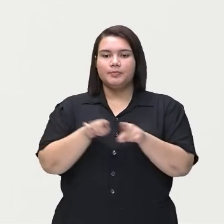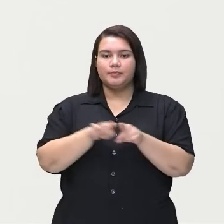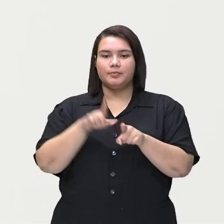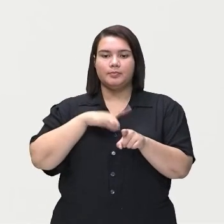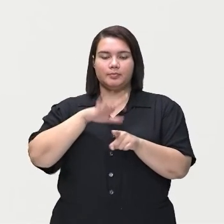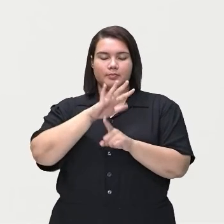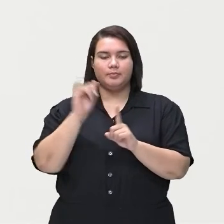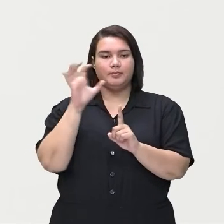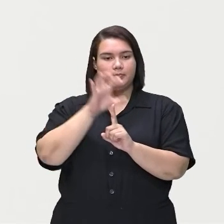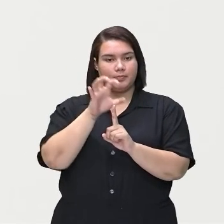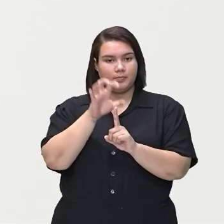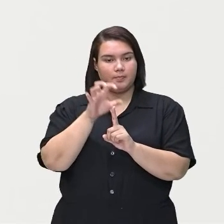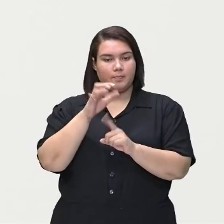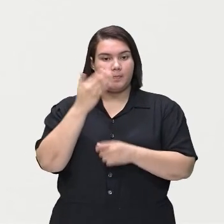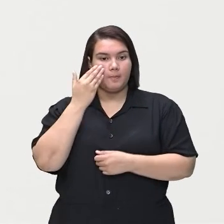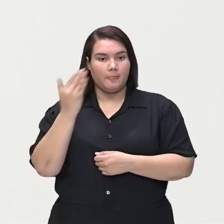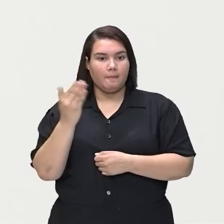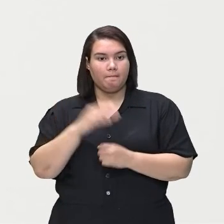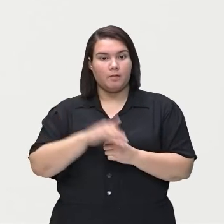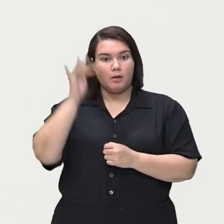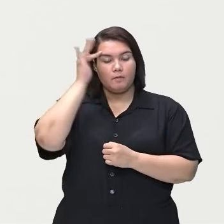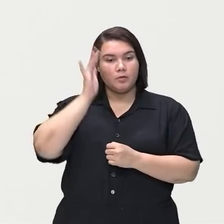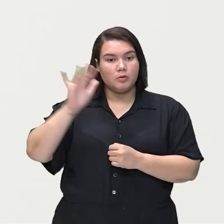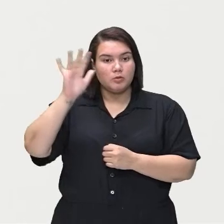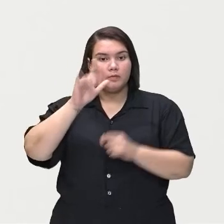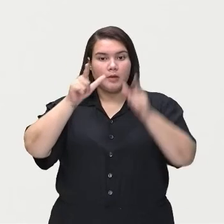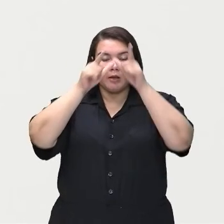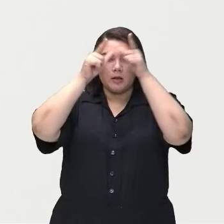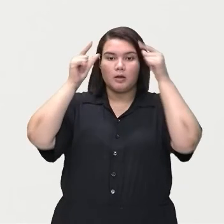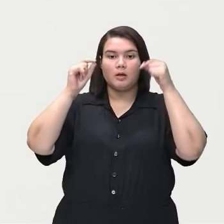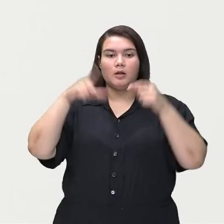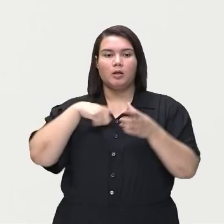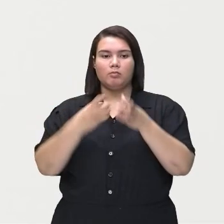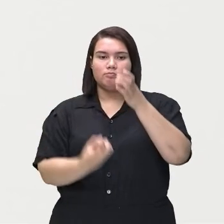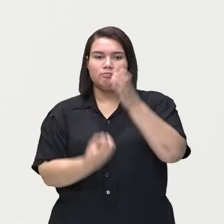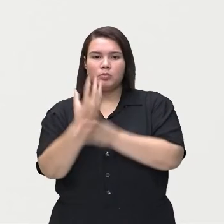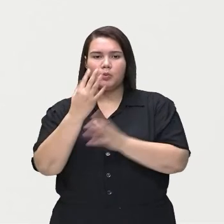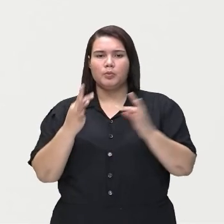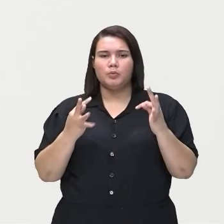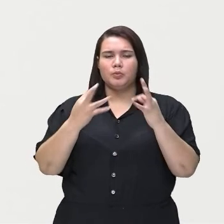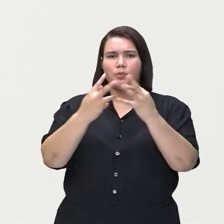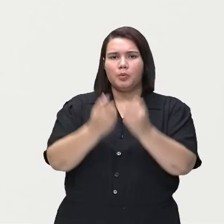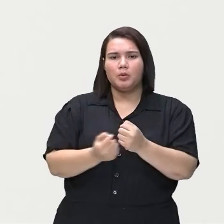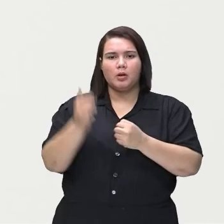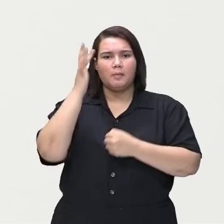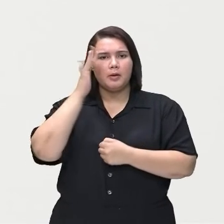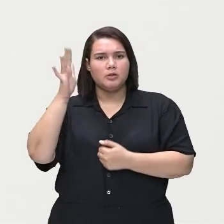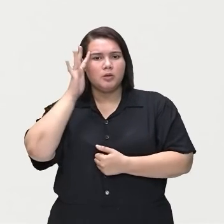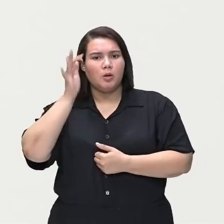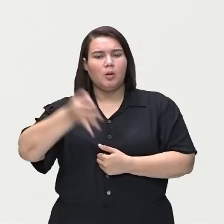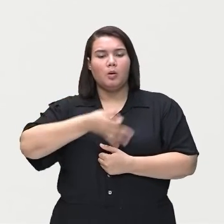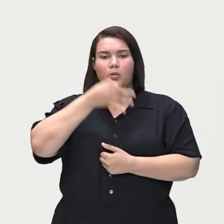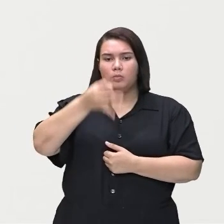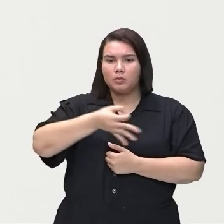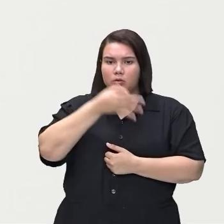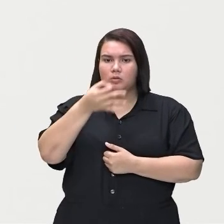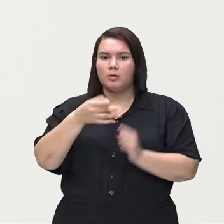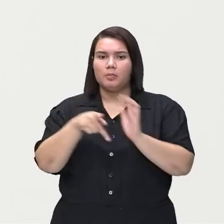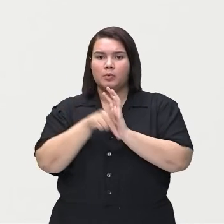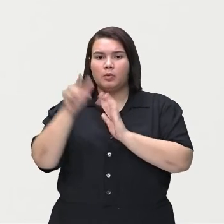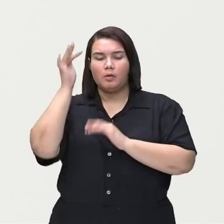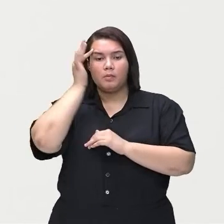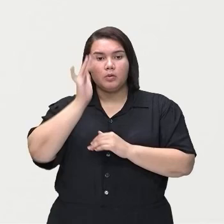influência, olha só. A filosofia grega foi o fundamento de todas as especulações subsequentes